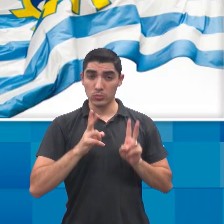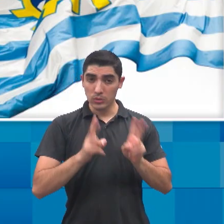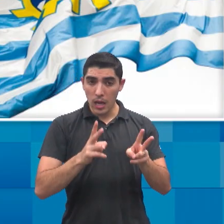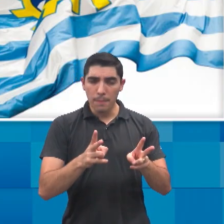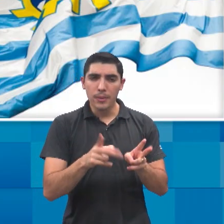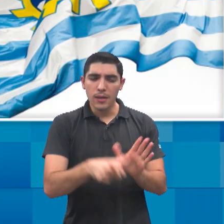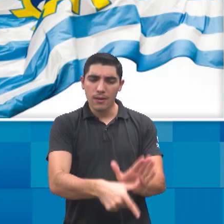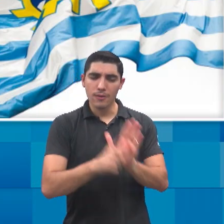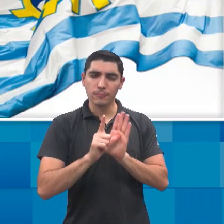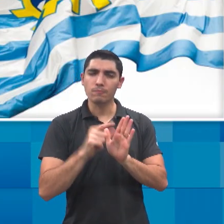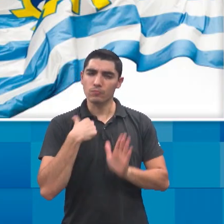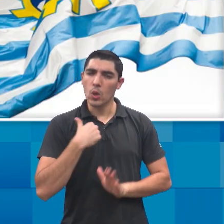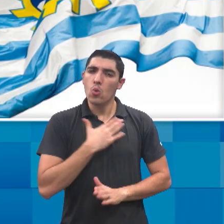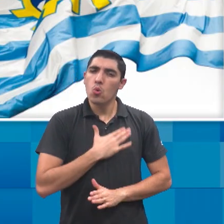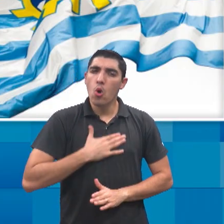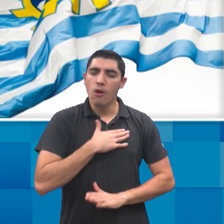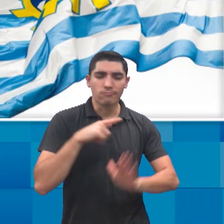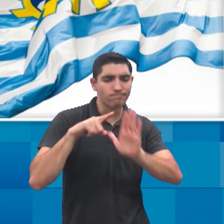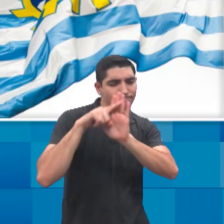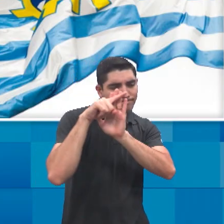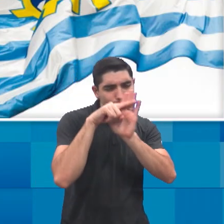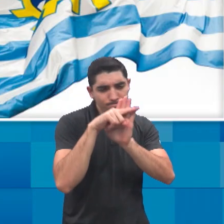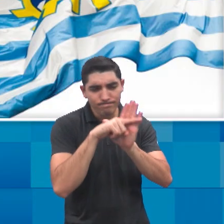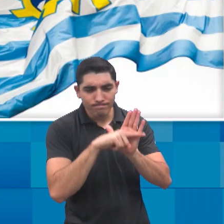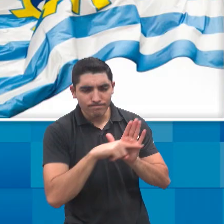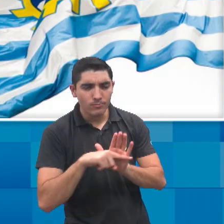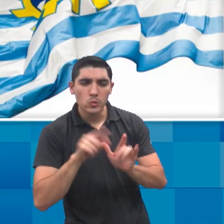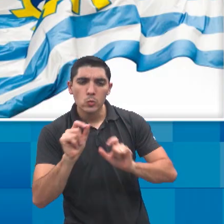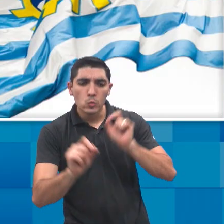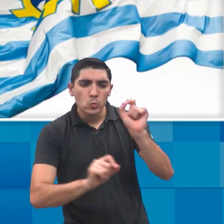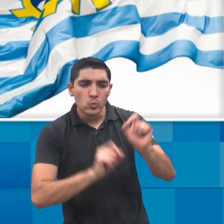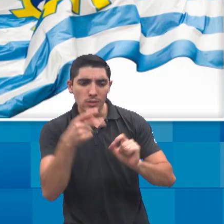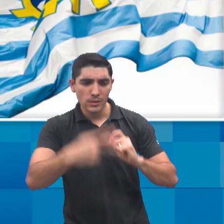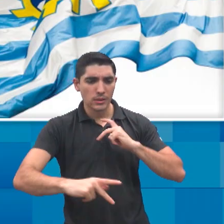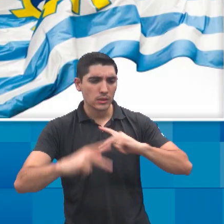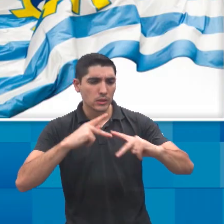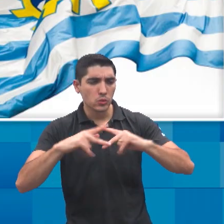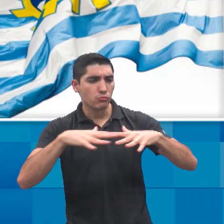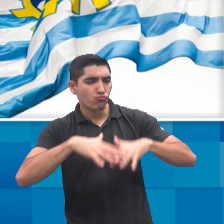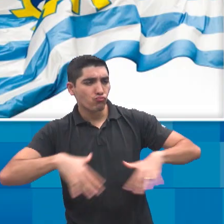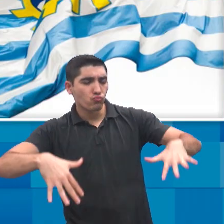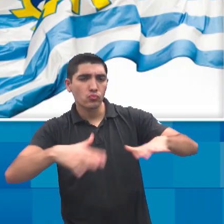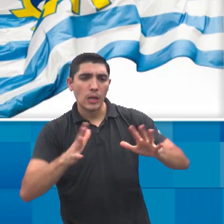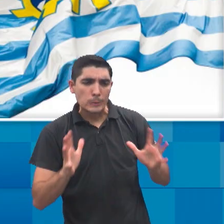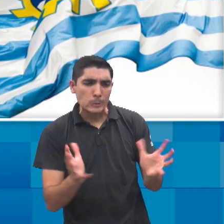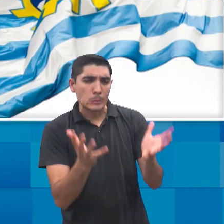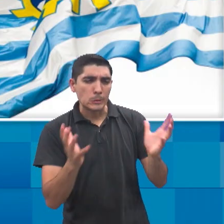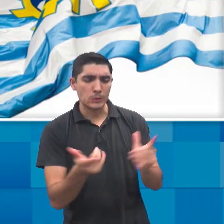produtivas em nossas cidades, e a cadeia produtiva do turismo, dos negócios,